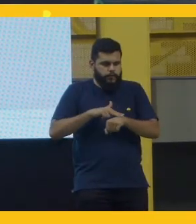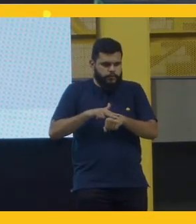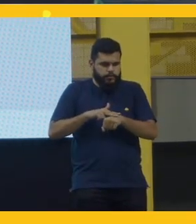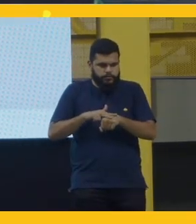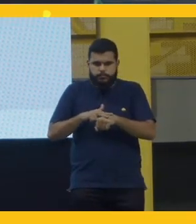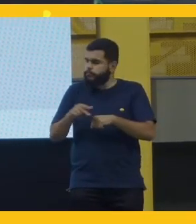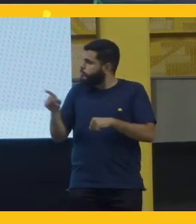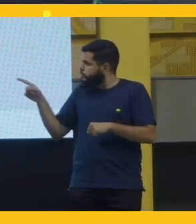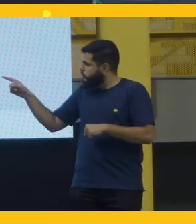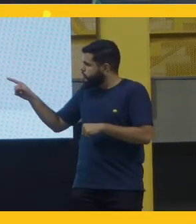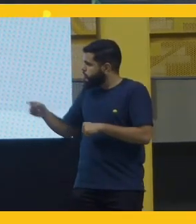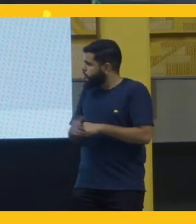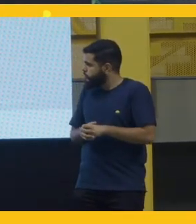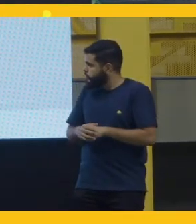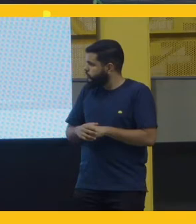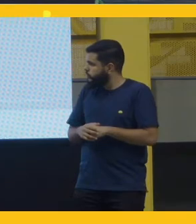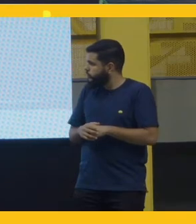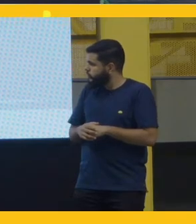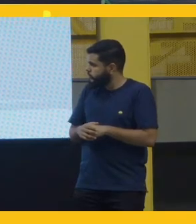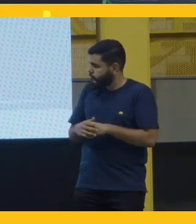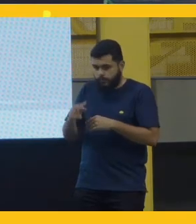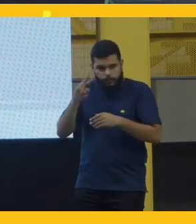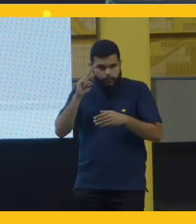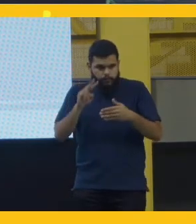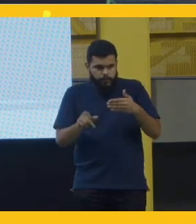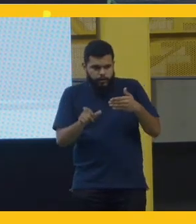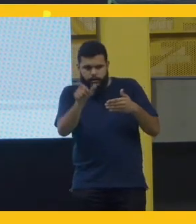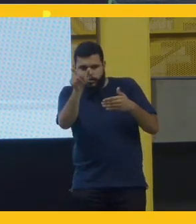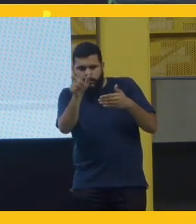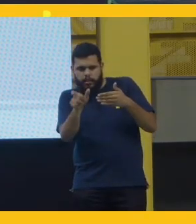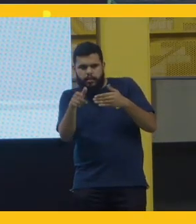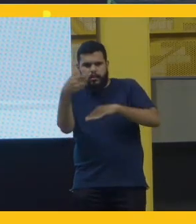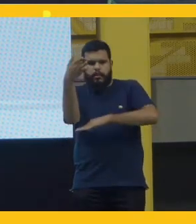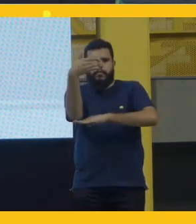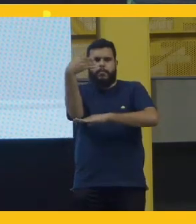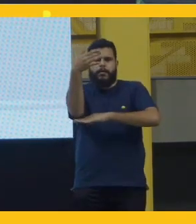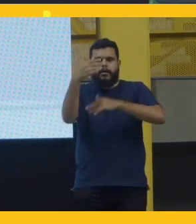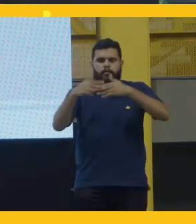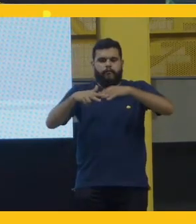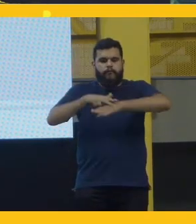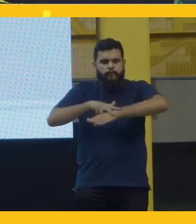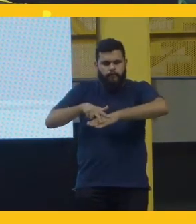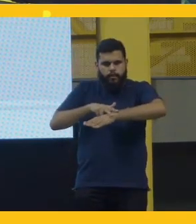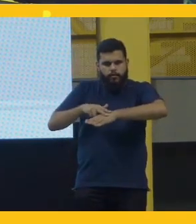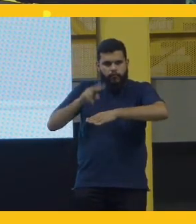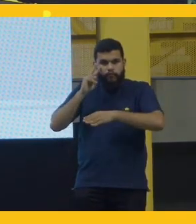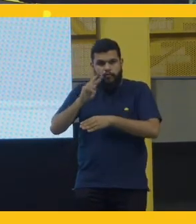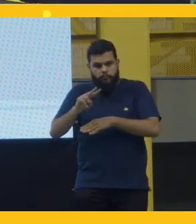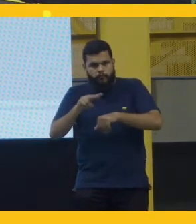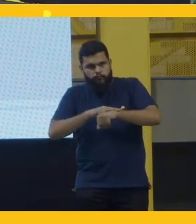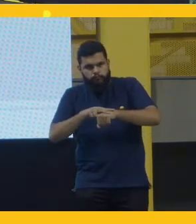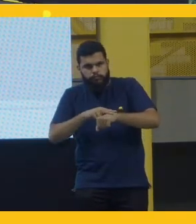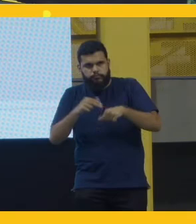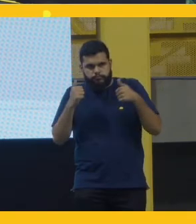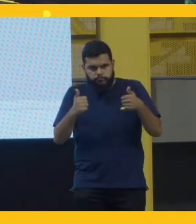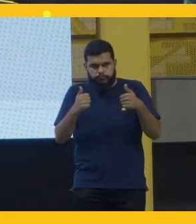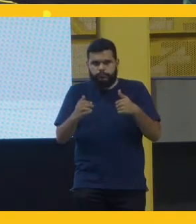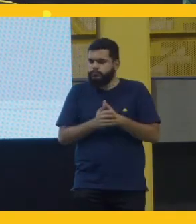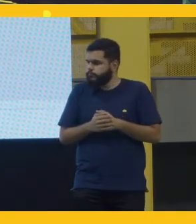verde. Então eu, quando olhar para essa parte verde, iluminada de verde, eu vou enxergar verde.